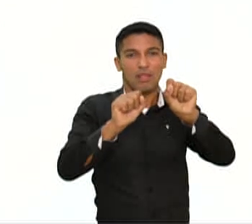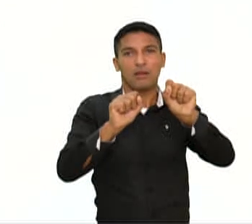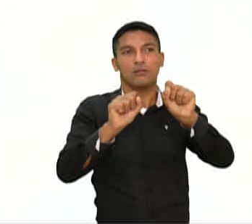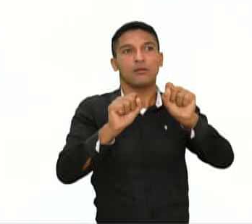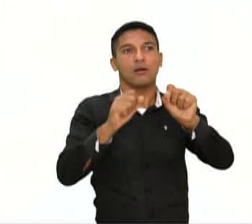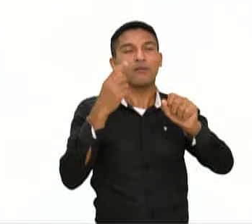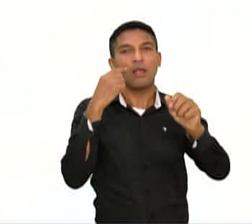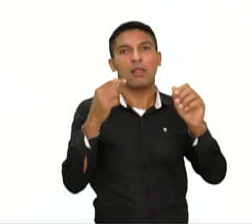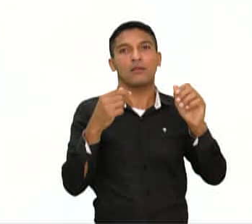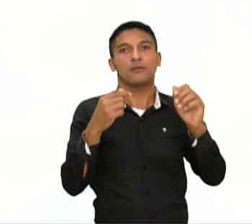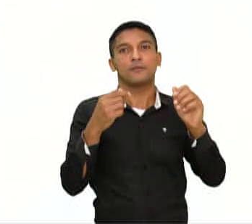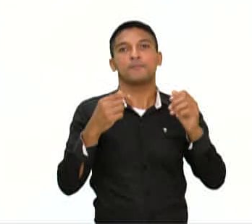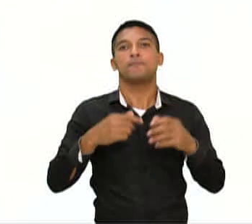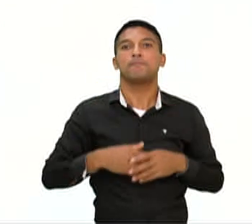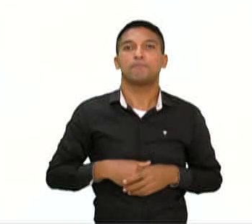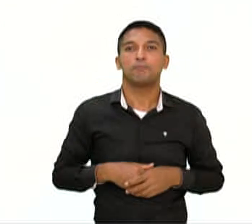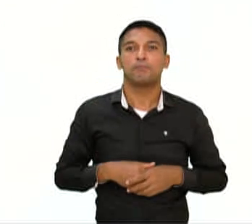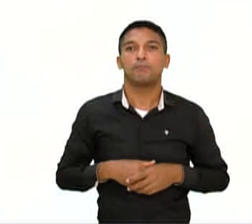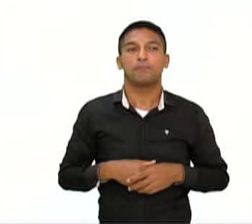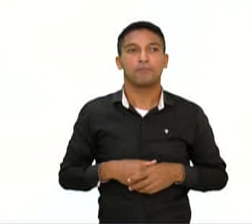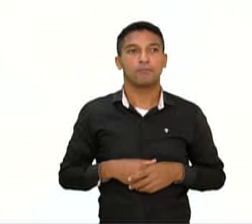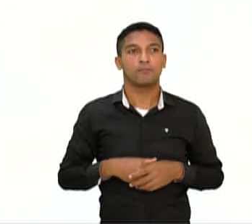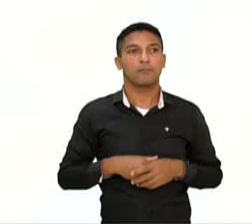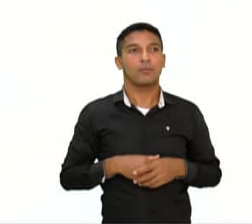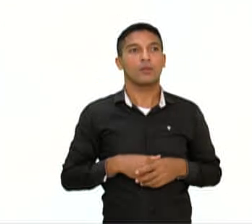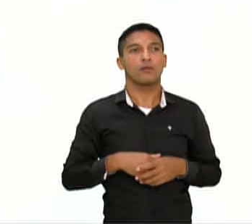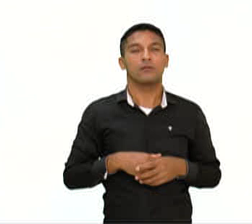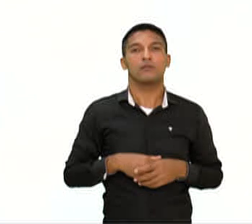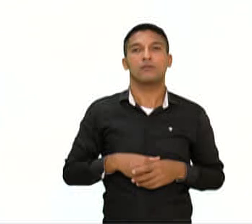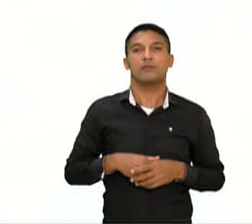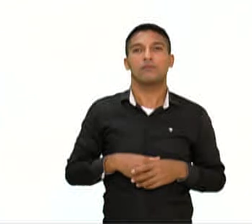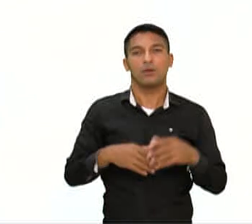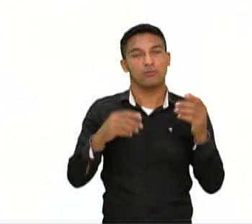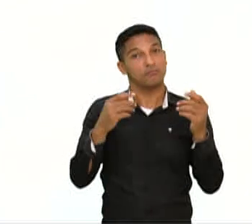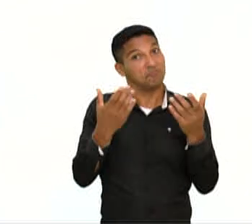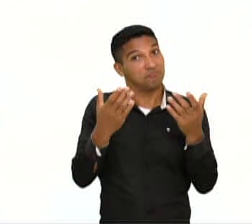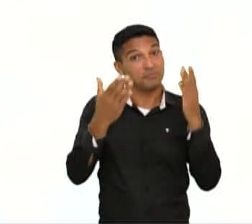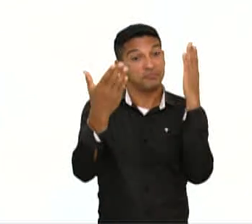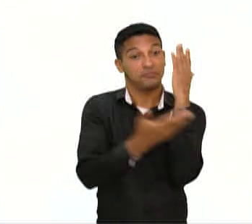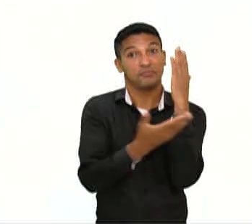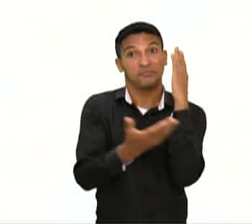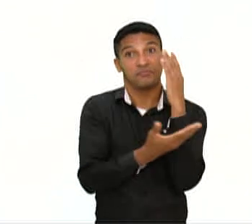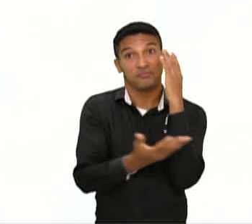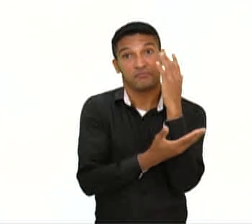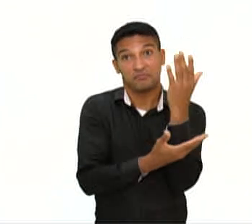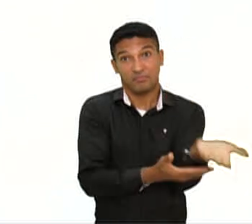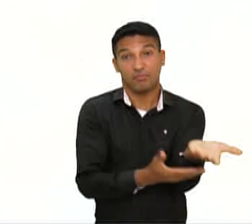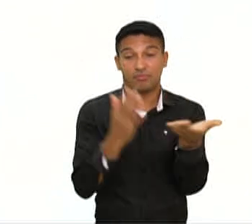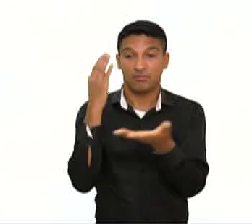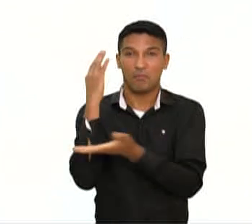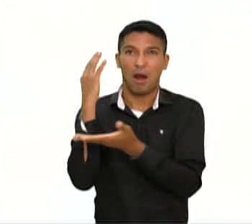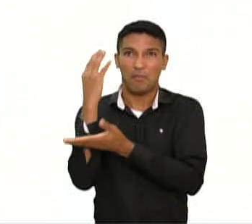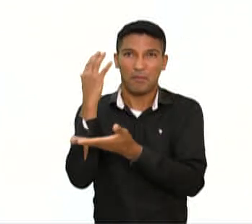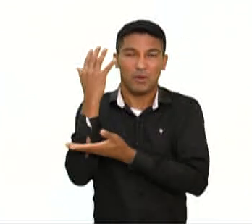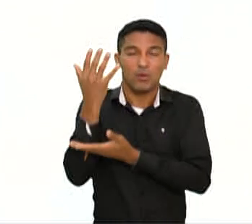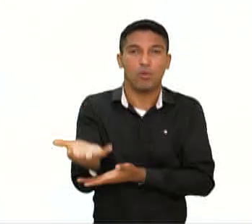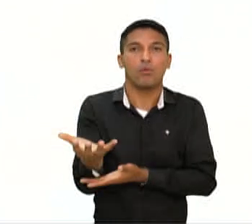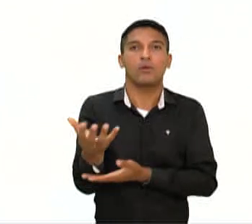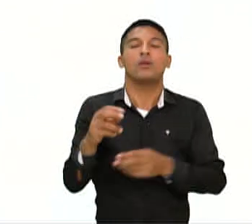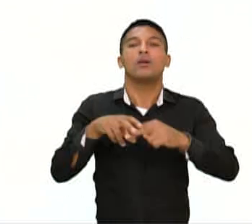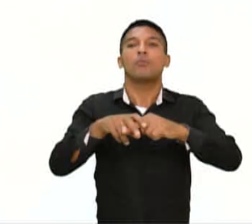gama de diversos tipos de vegetação foi literalmente devastada em prol de